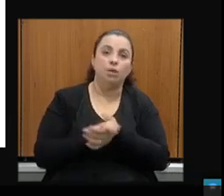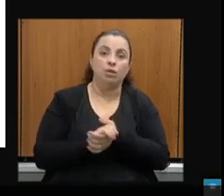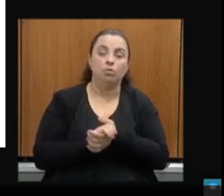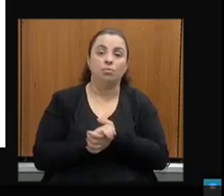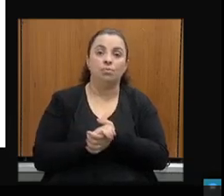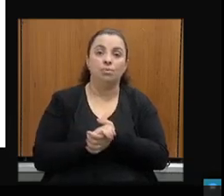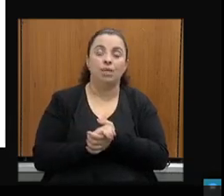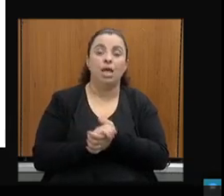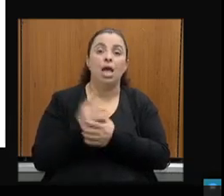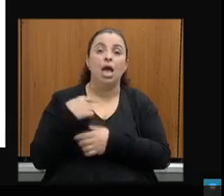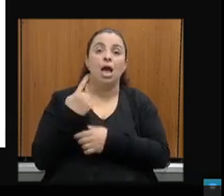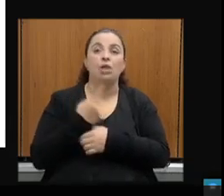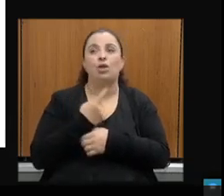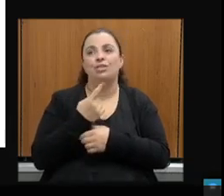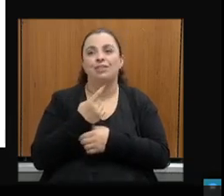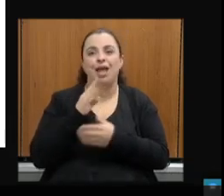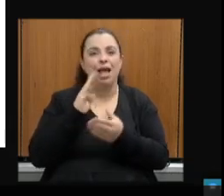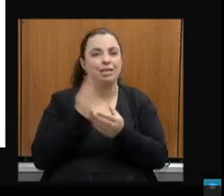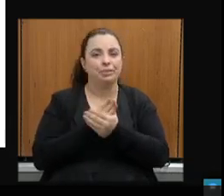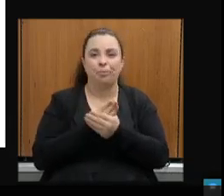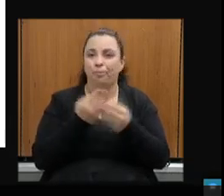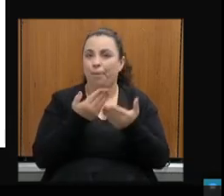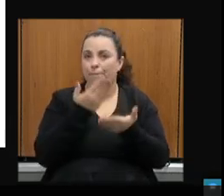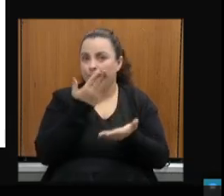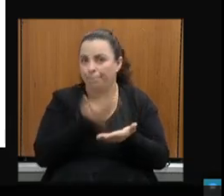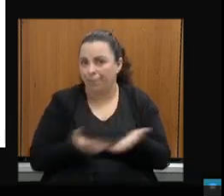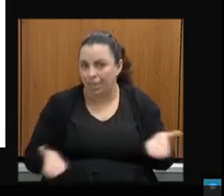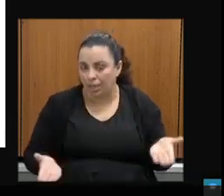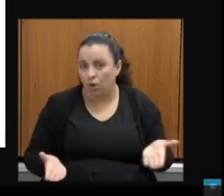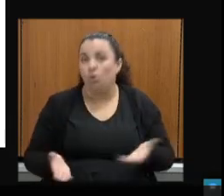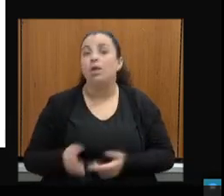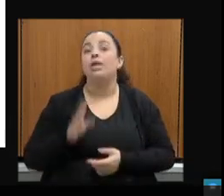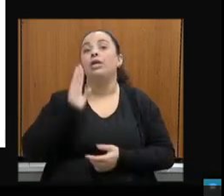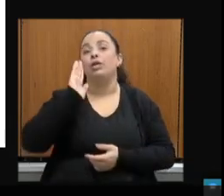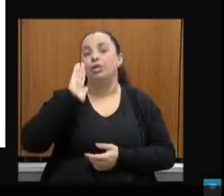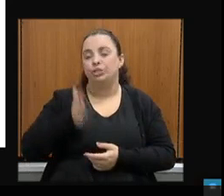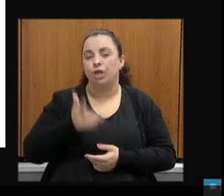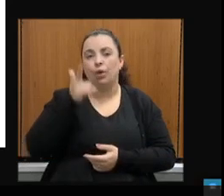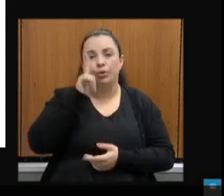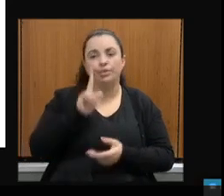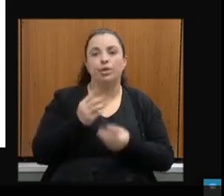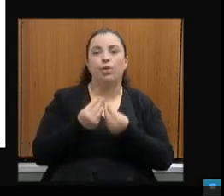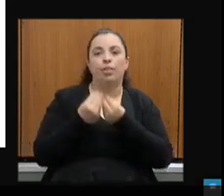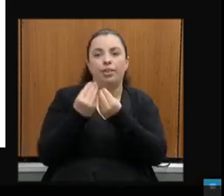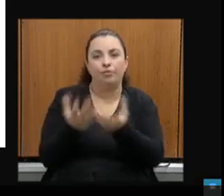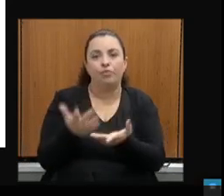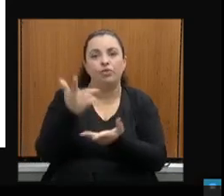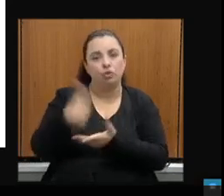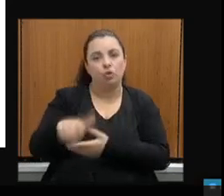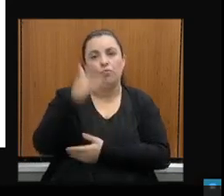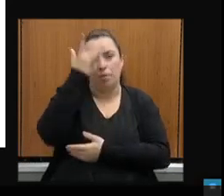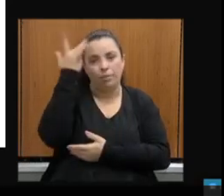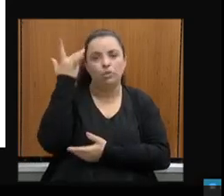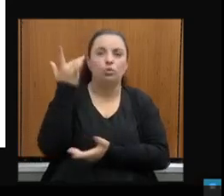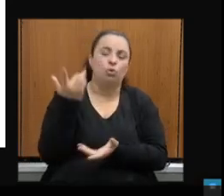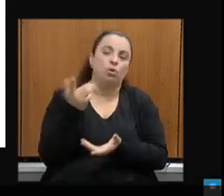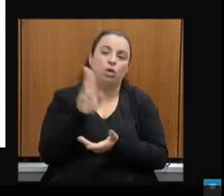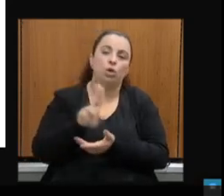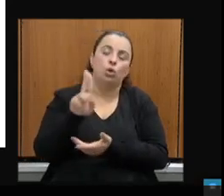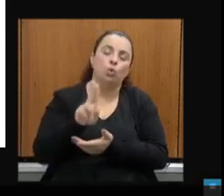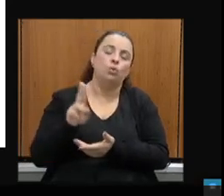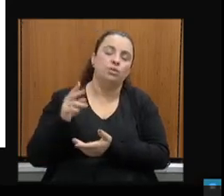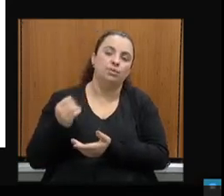e a gente já devolveu aí 2,8 bilhões para o consumidor tão em 2022